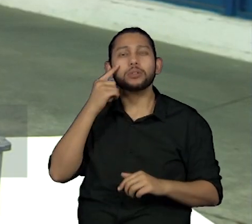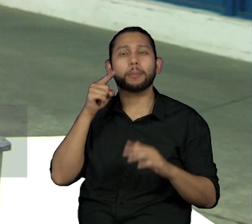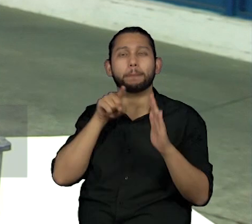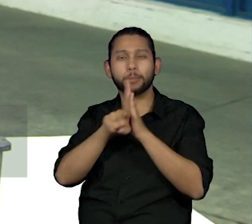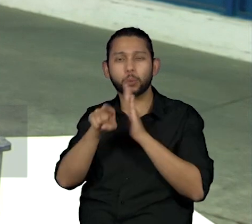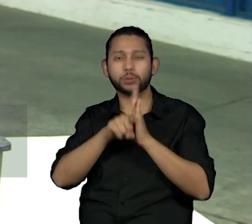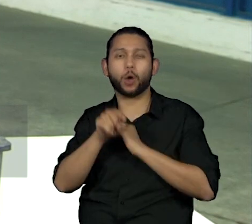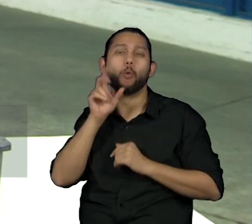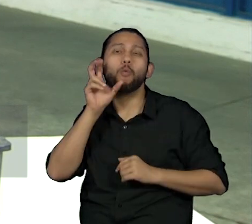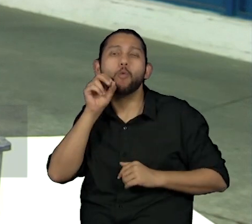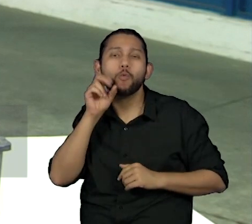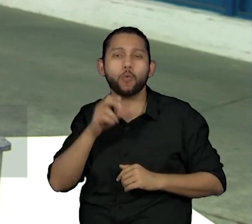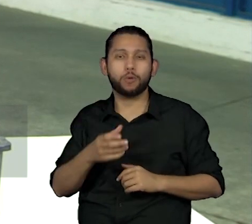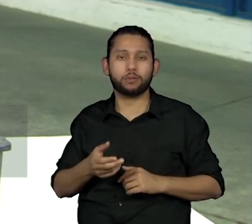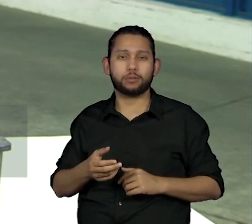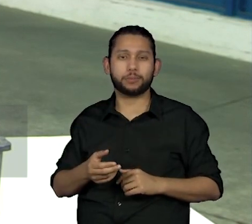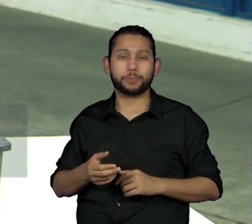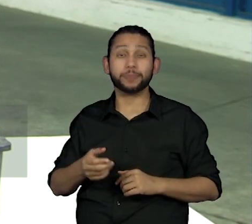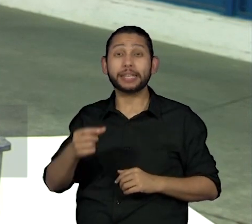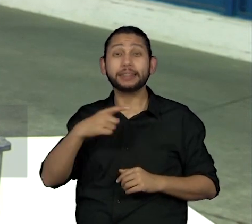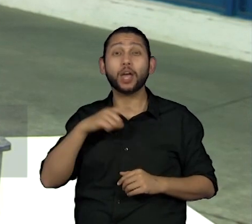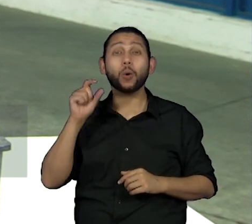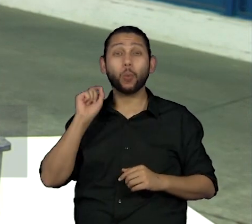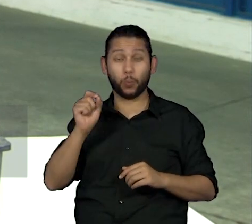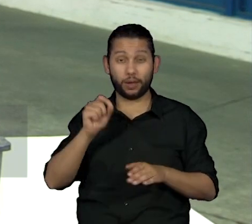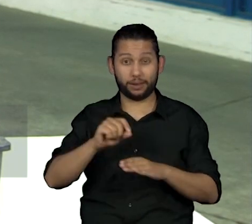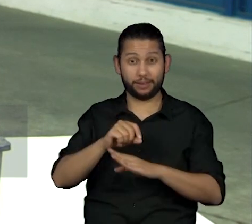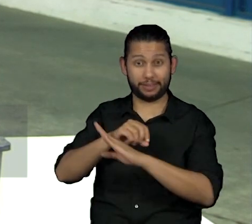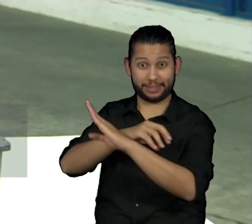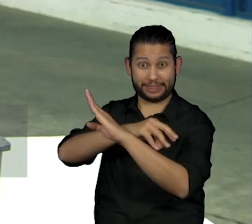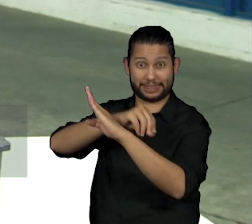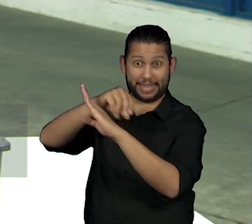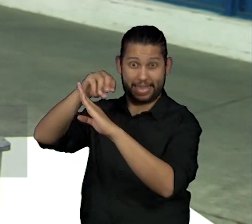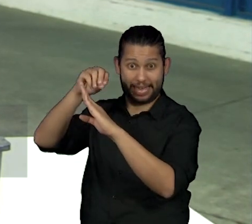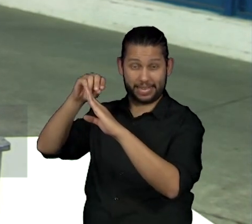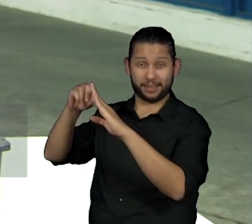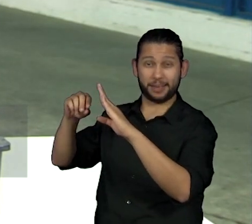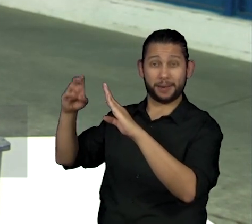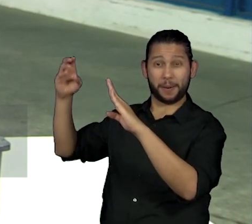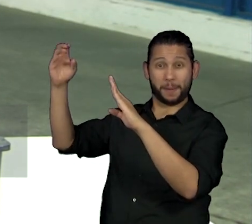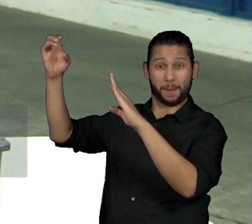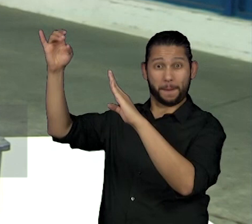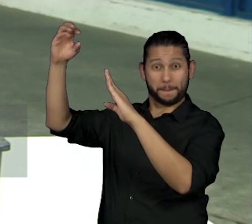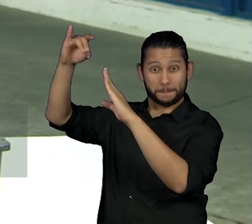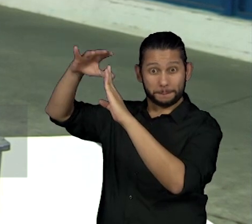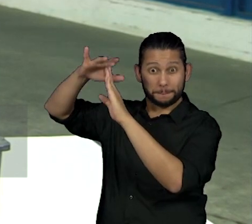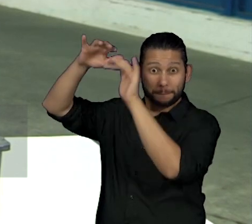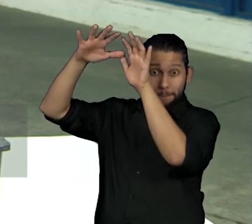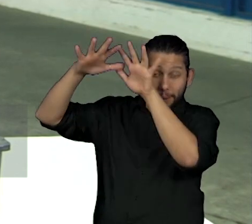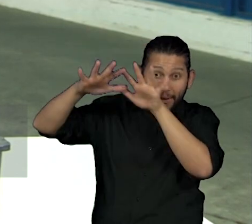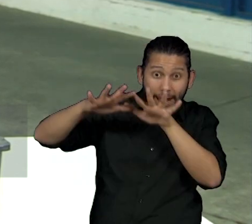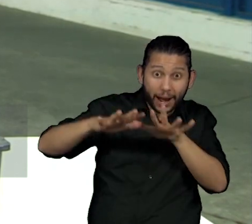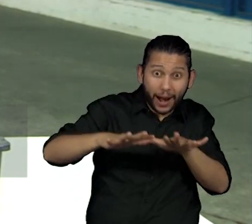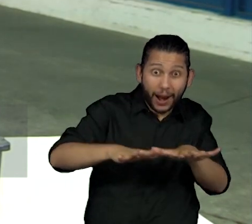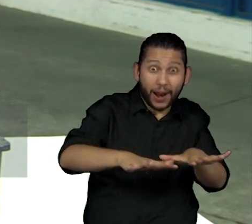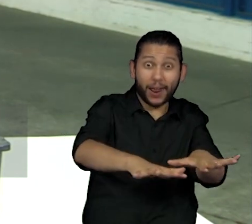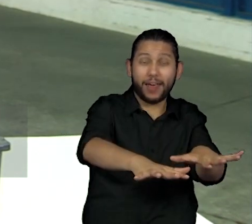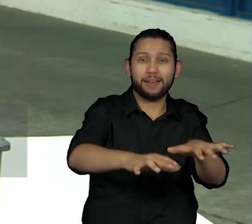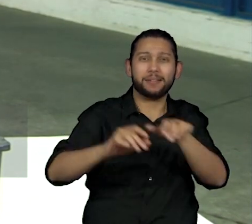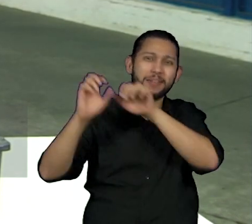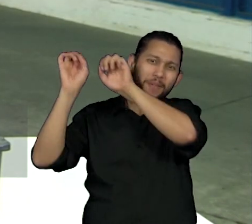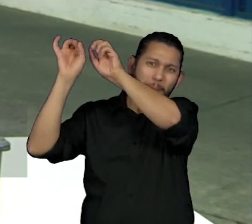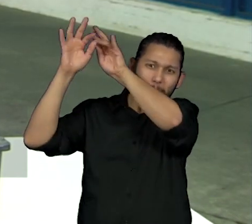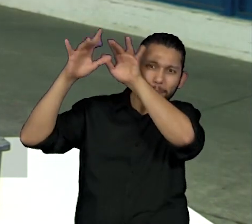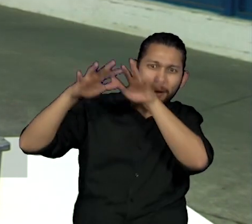de vocês, levou toda essa massa, toda essa terra que tinha da Serra do Mar, desceu e teve uma avalanche de